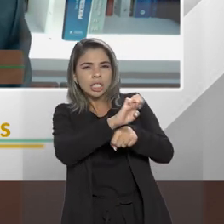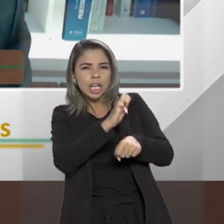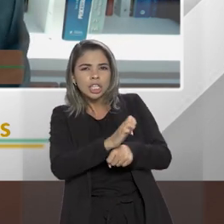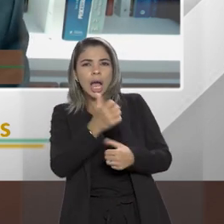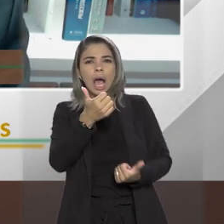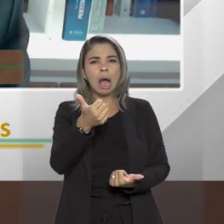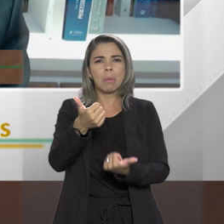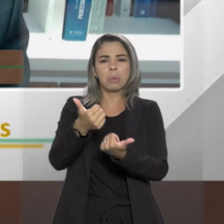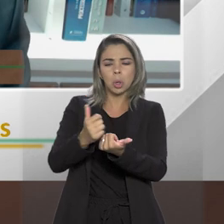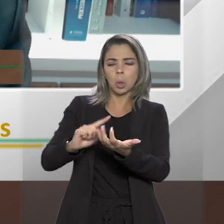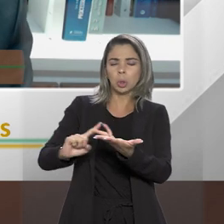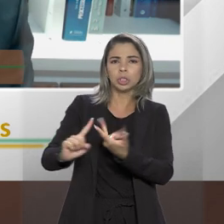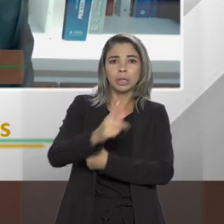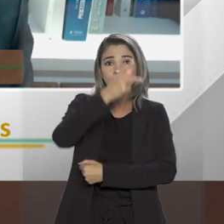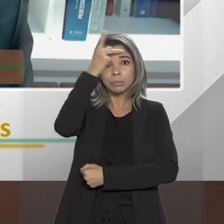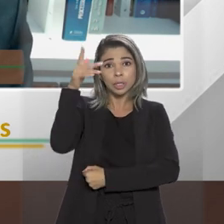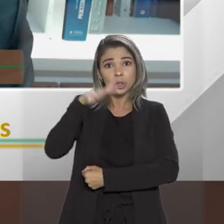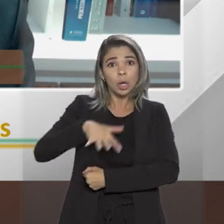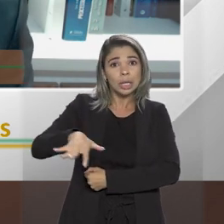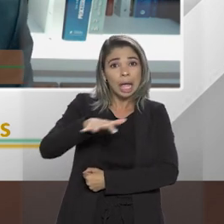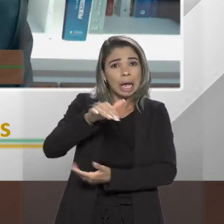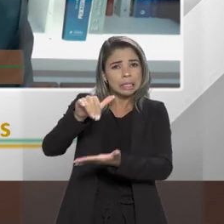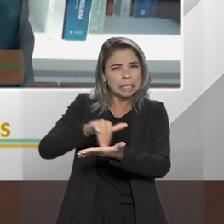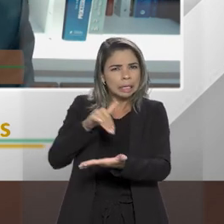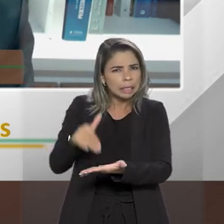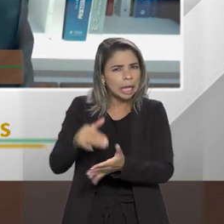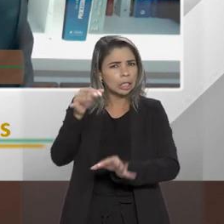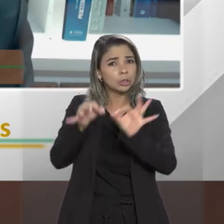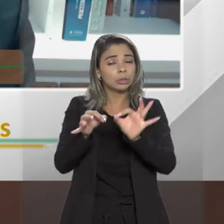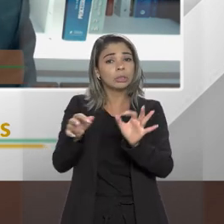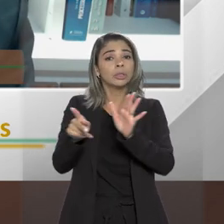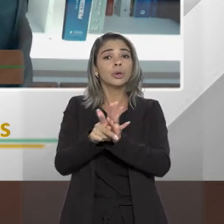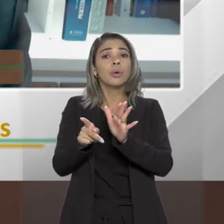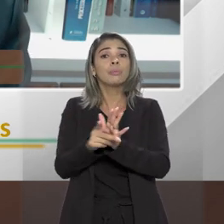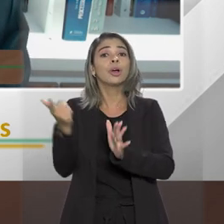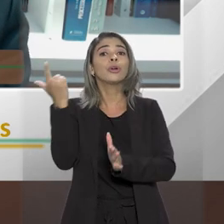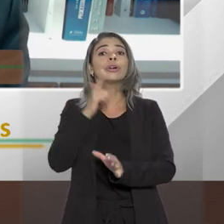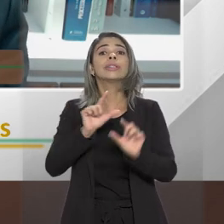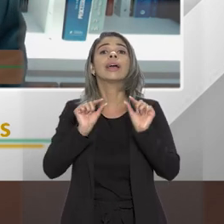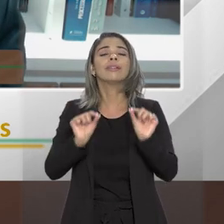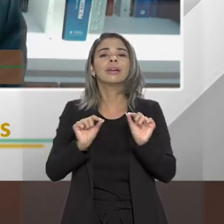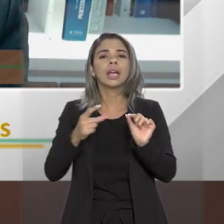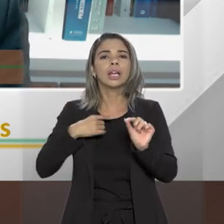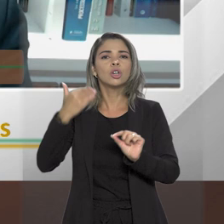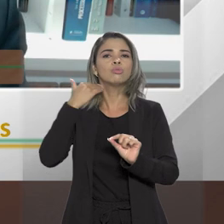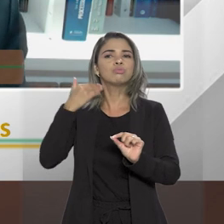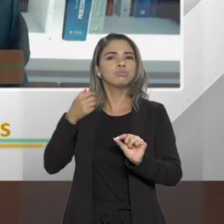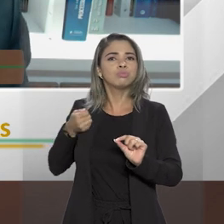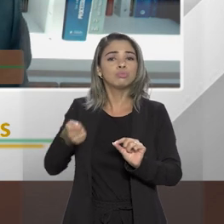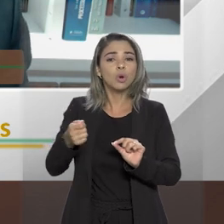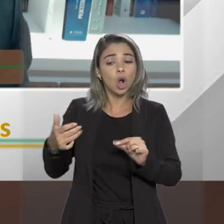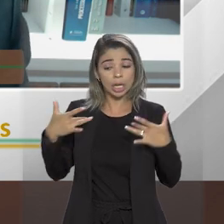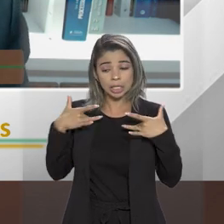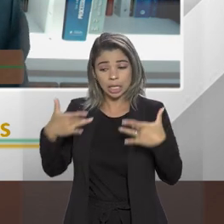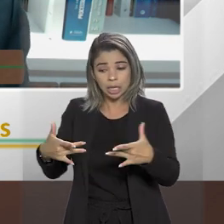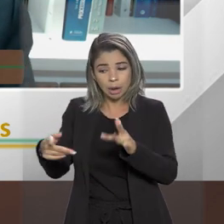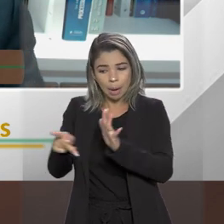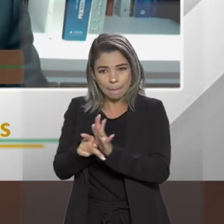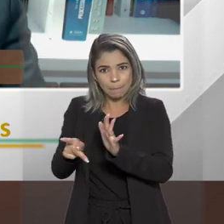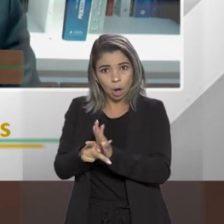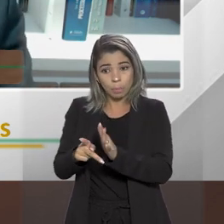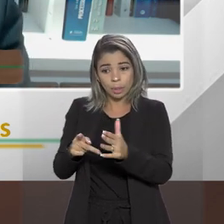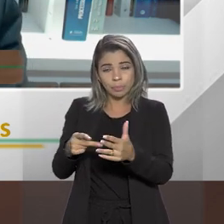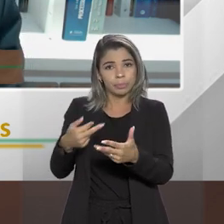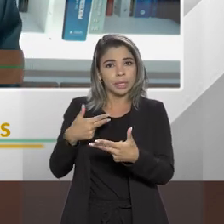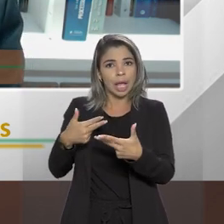para os oficiais de justiça, vão para os secretários judiciais, para que efetivamente o juiz possa se dedicar às tarefas mais nobres,